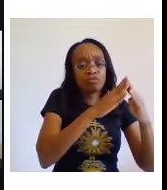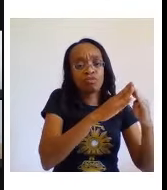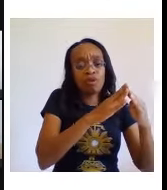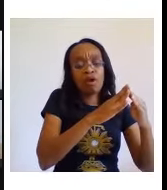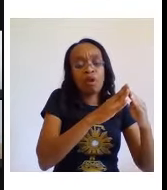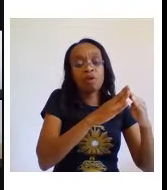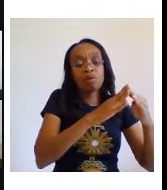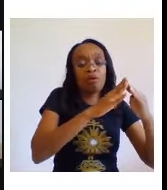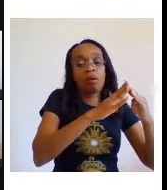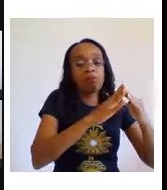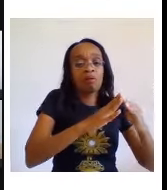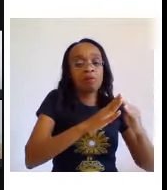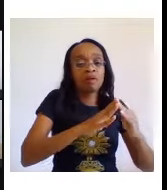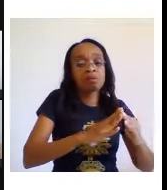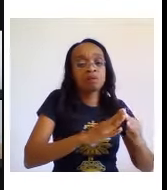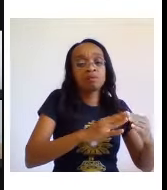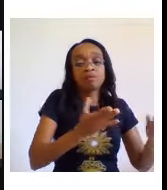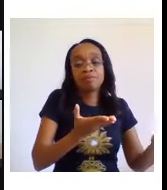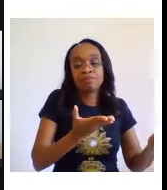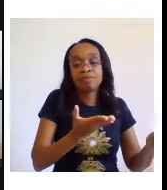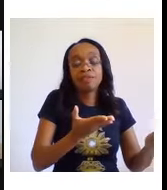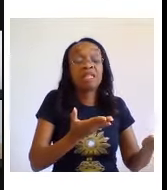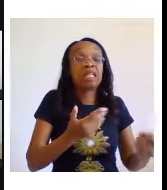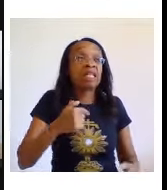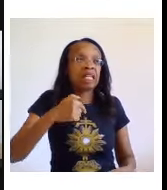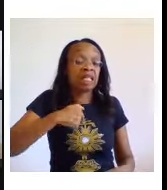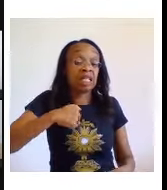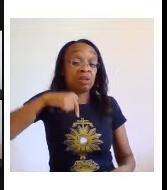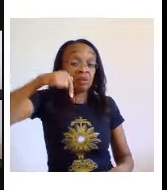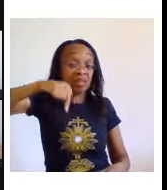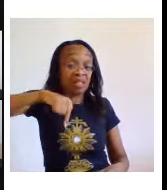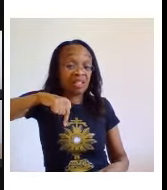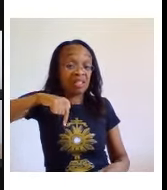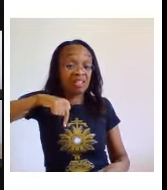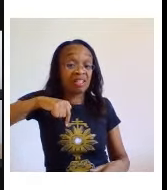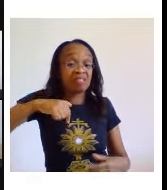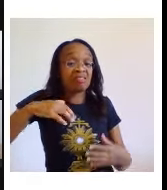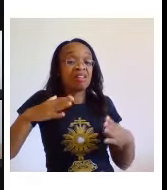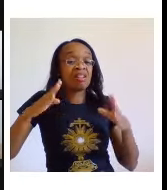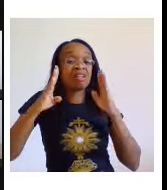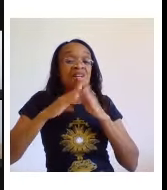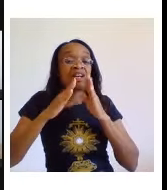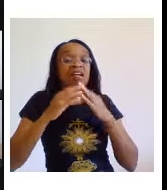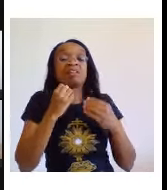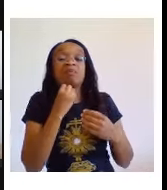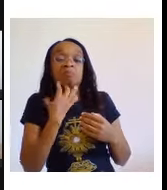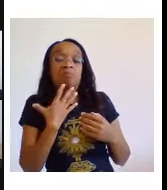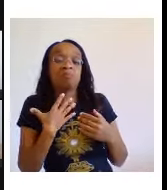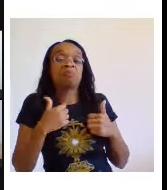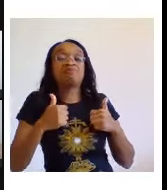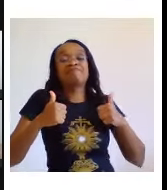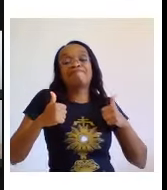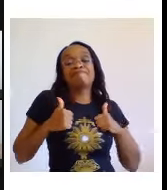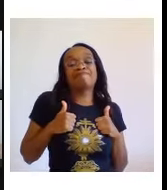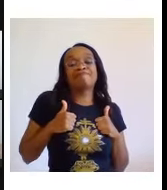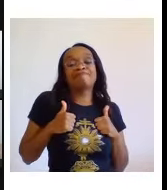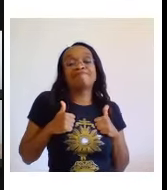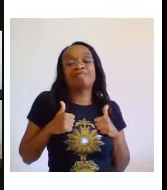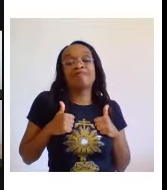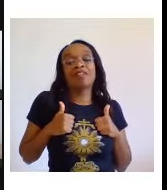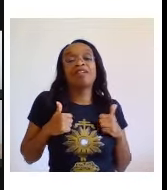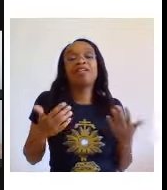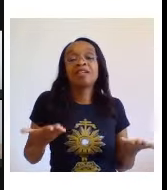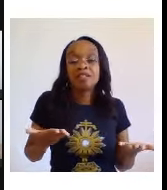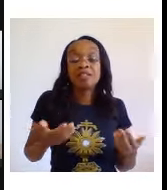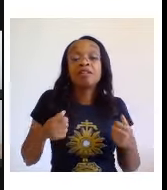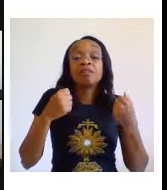minha casa aqui e está tudo tranquilo. Então, esse ponto cego, eu acho que traz muito essa perspectiva de egoísmo, da gente